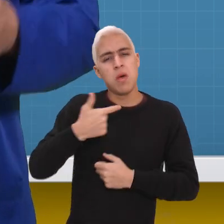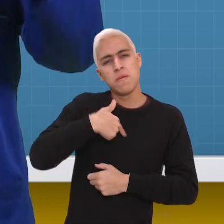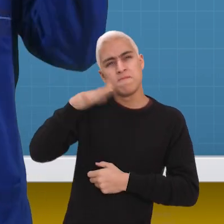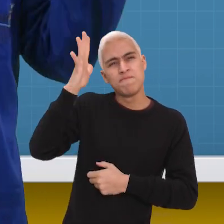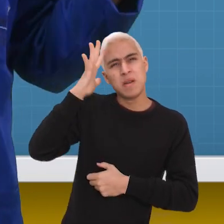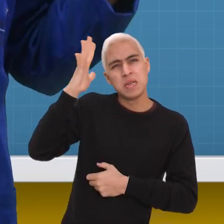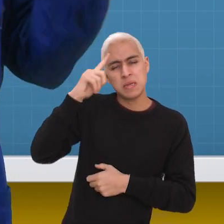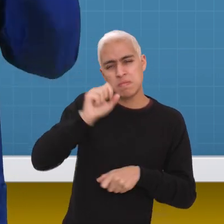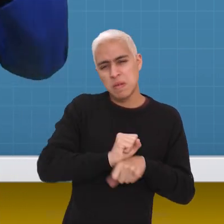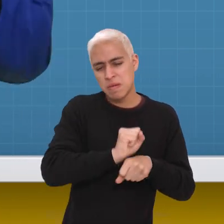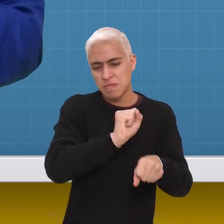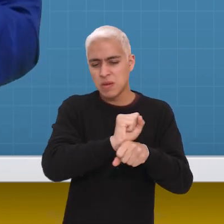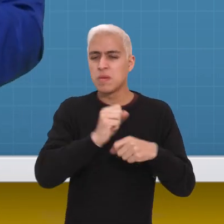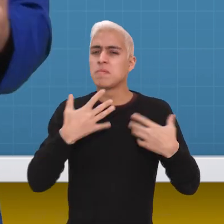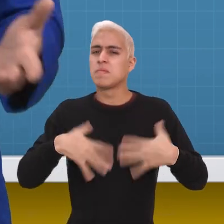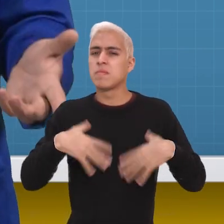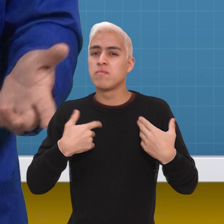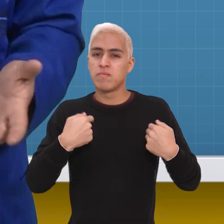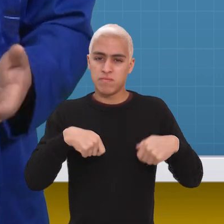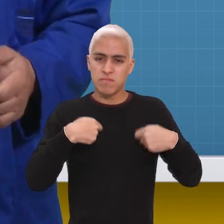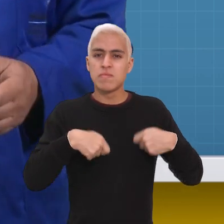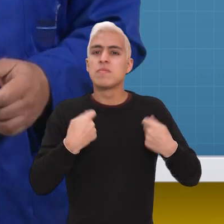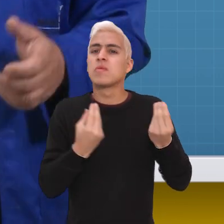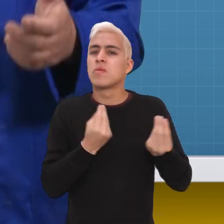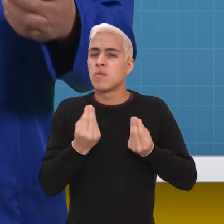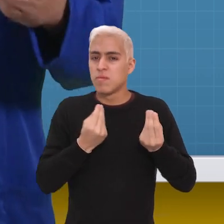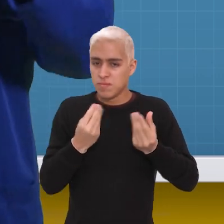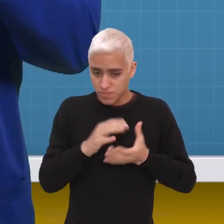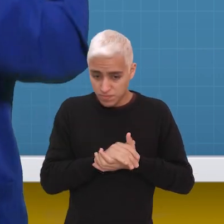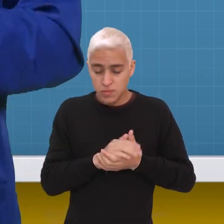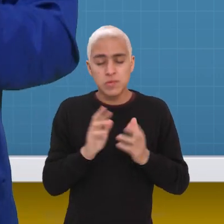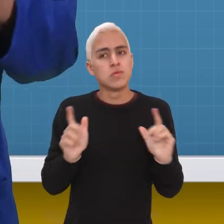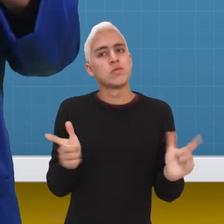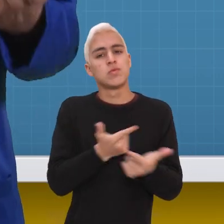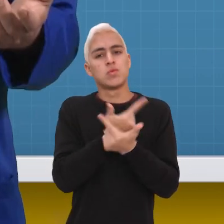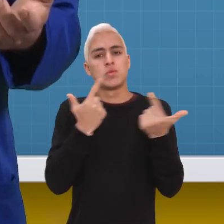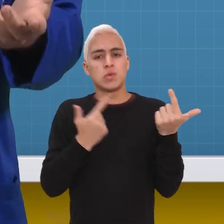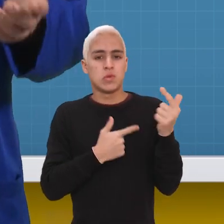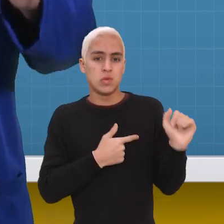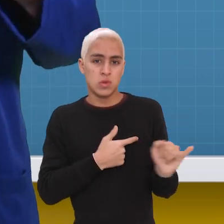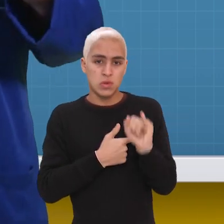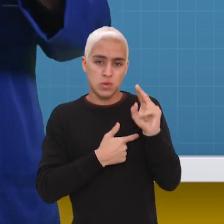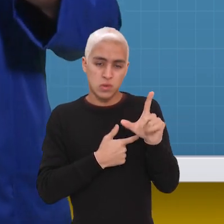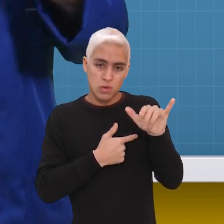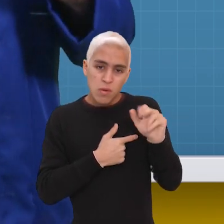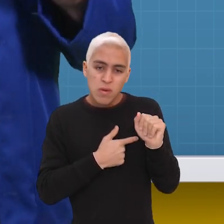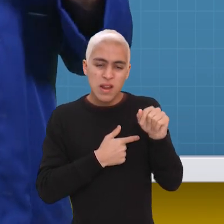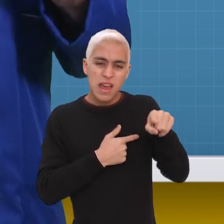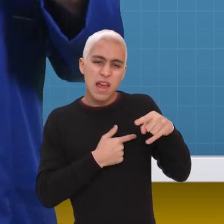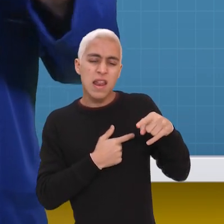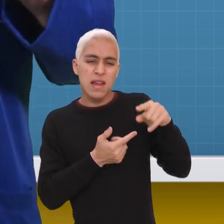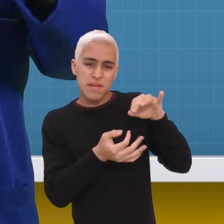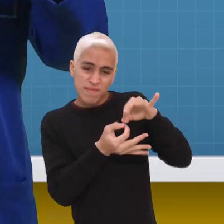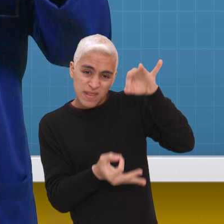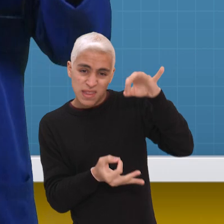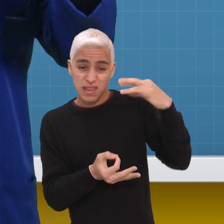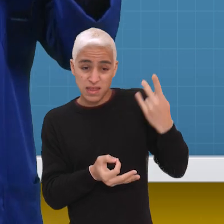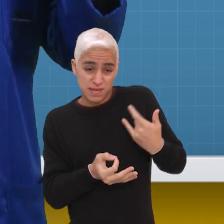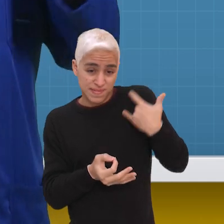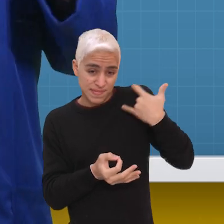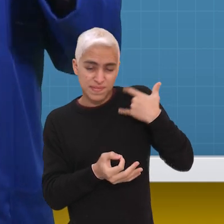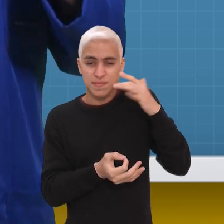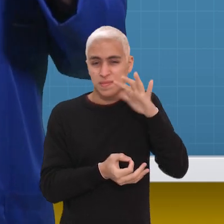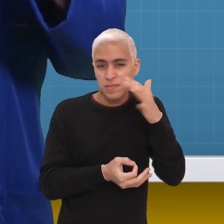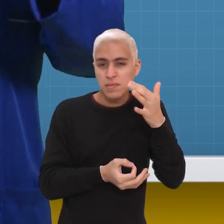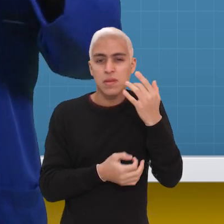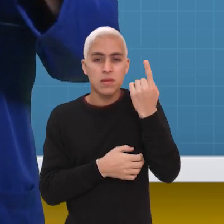né? Estava imaginando agora com vocês as paradas, precisa parar e esticar a perna. Ainda bem que a Juliana tem a altura, a estatura média para uma